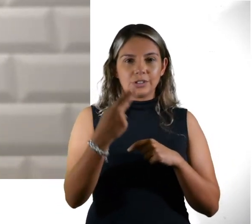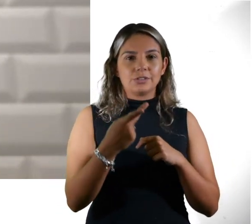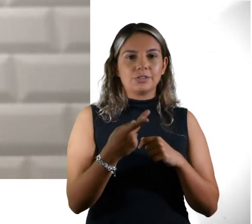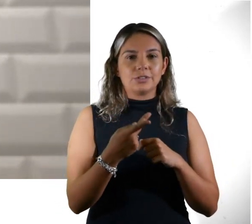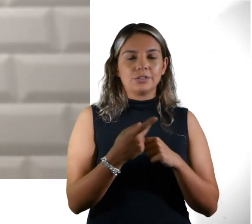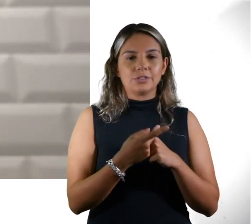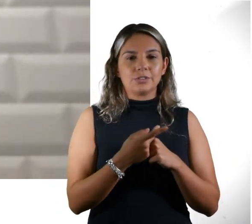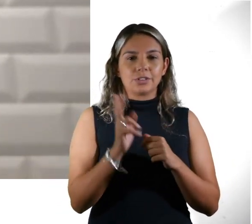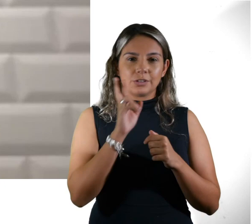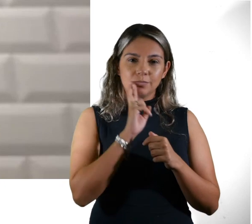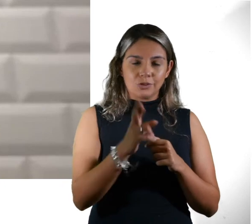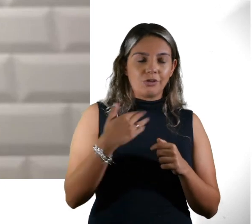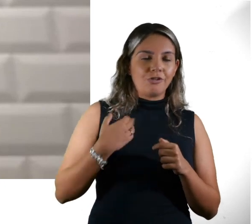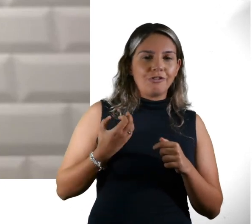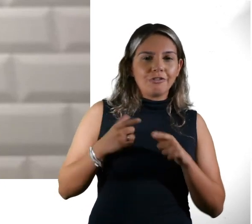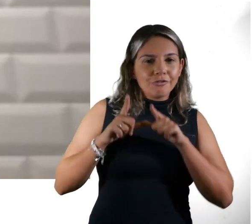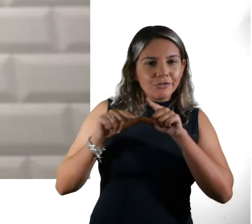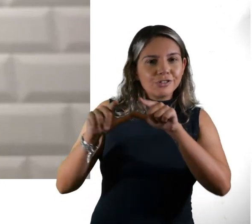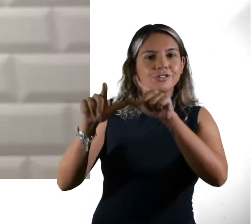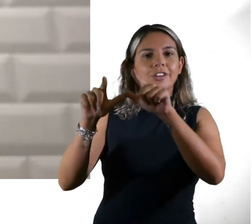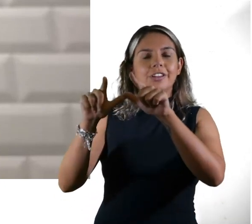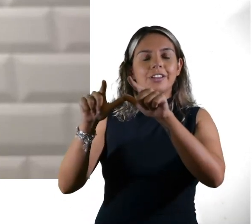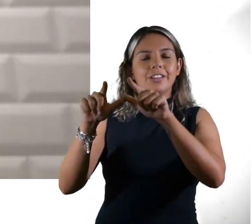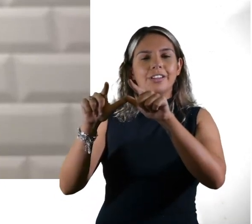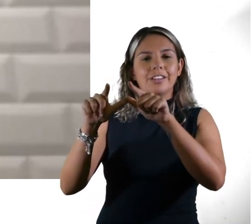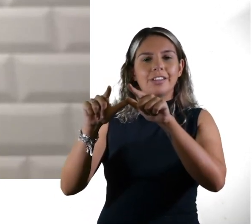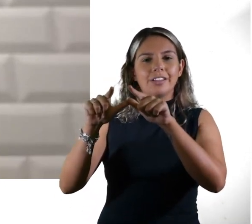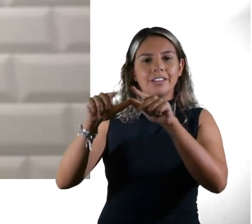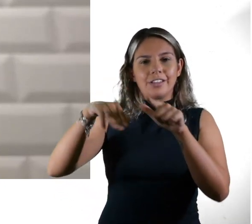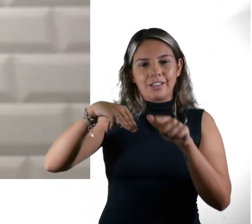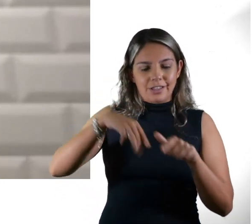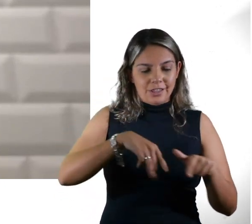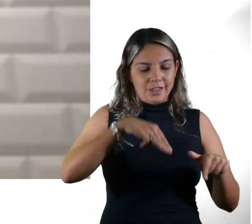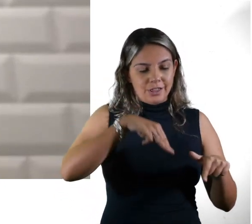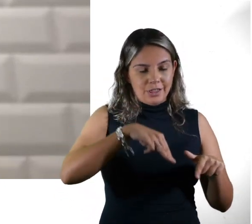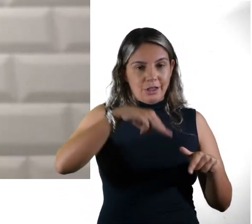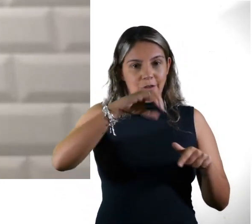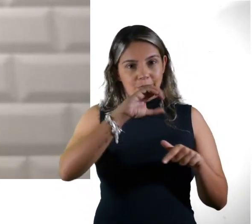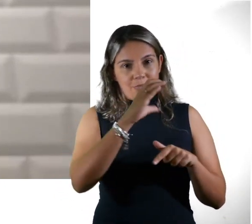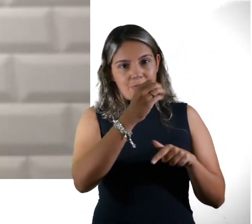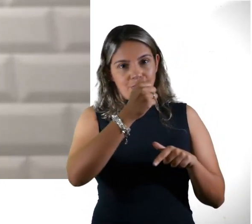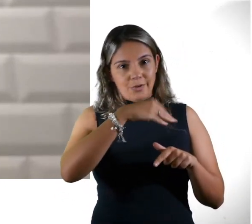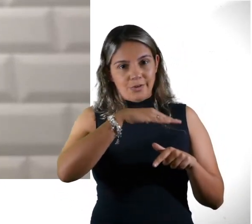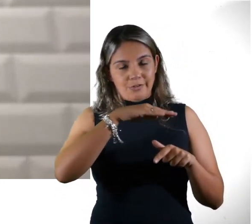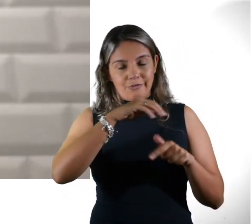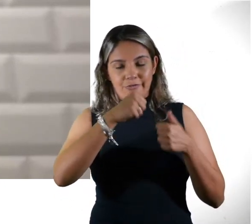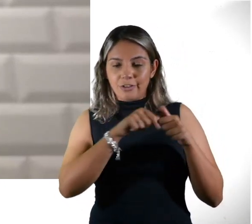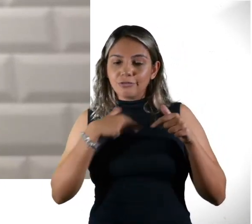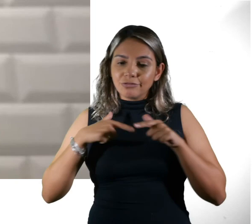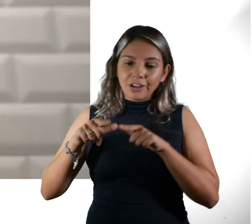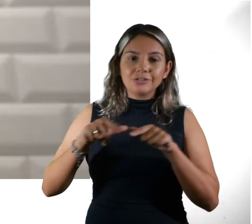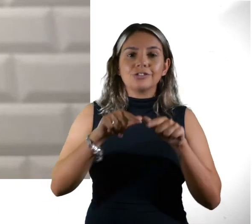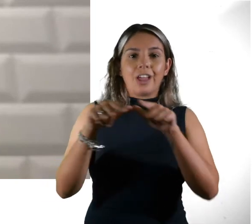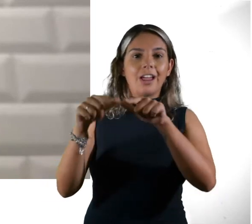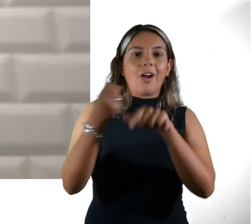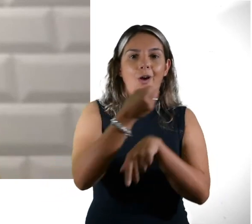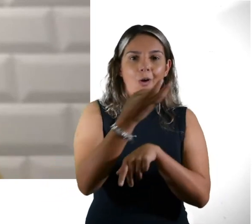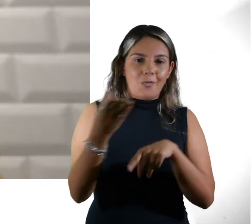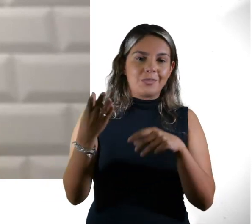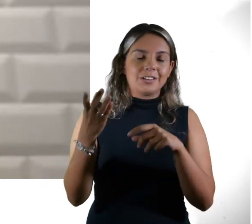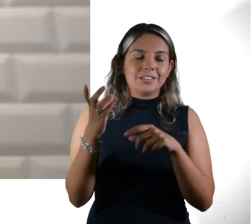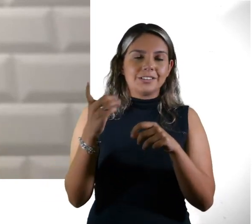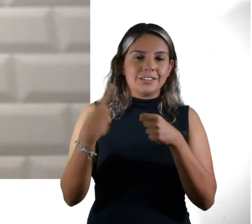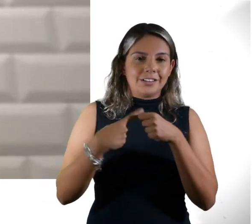já respondi, não é? Viajei, estive em Moçambique primeiro em Inhambane e depois na ilha. Então também não foi, eu